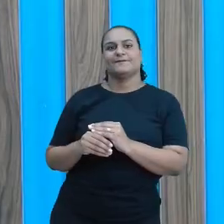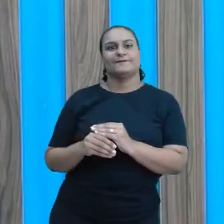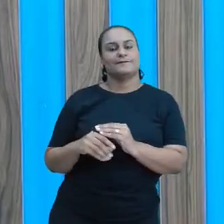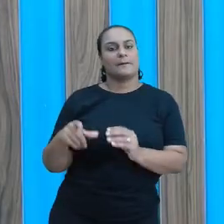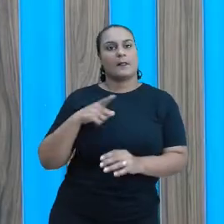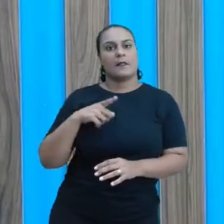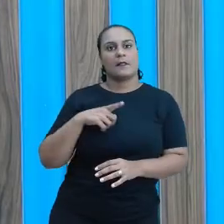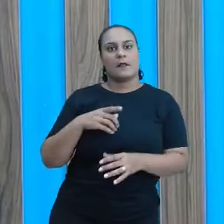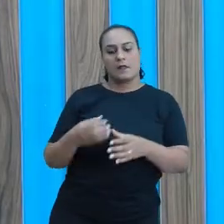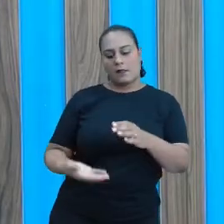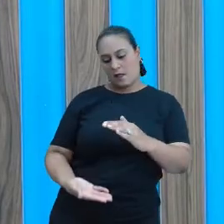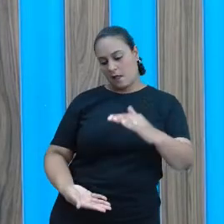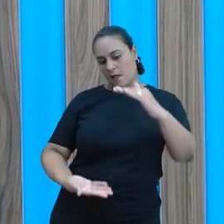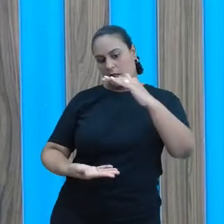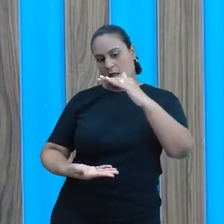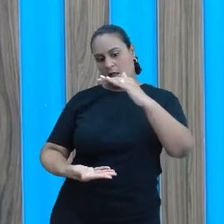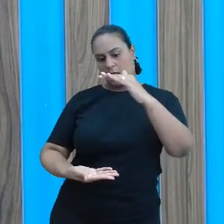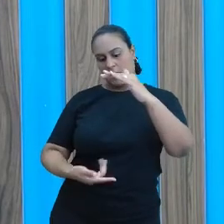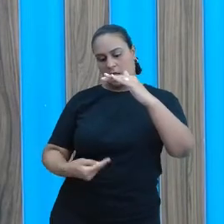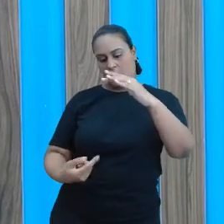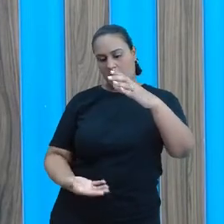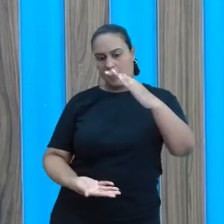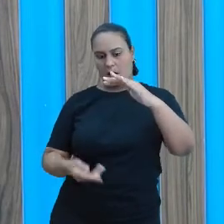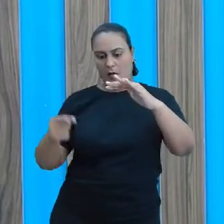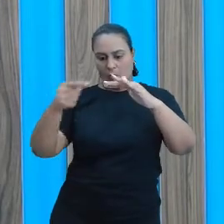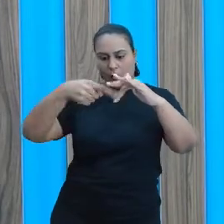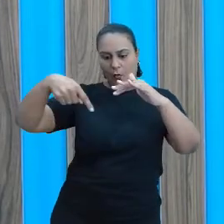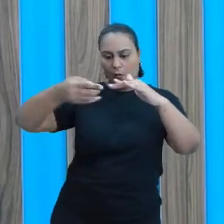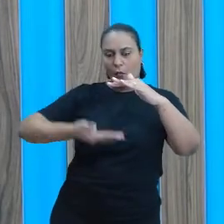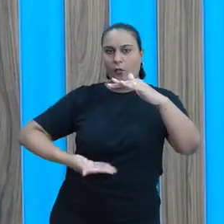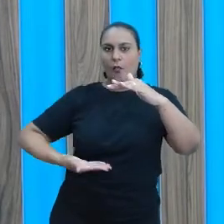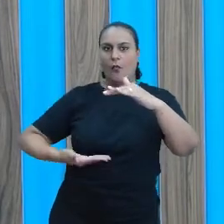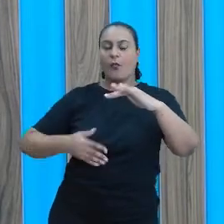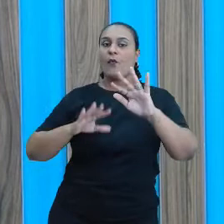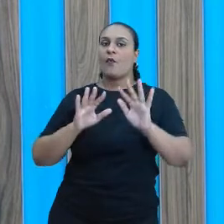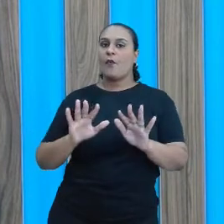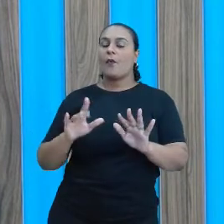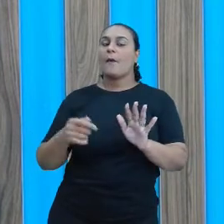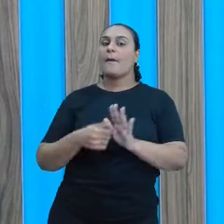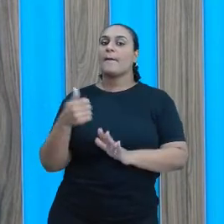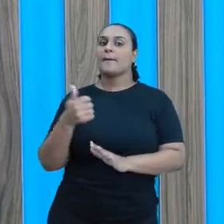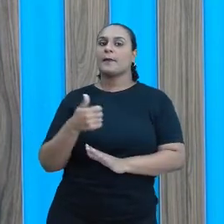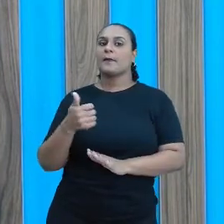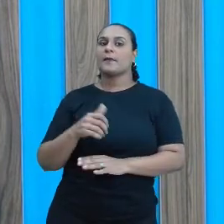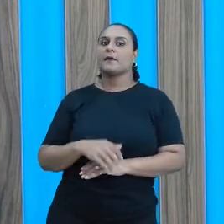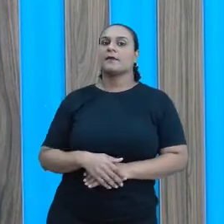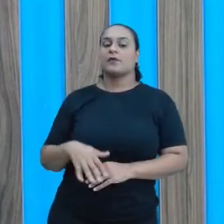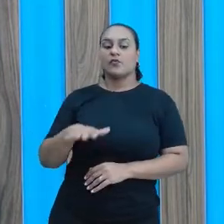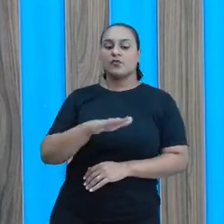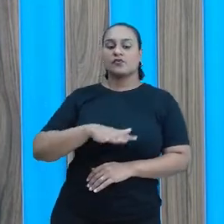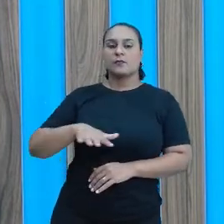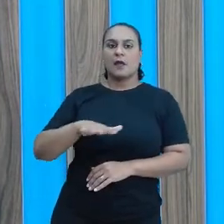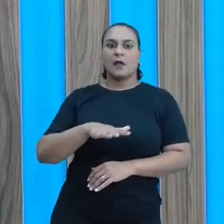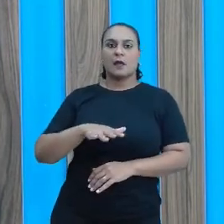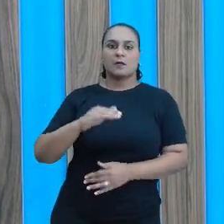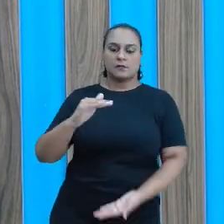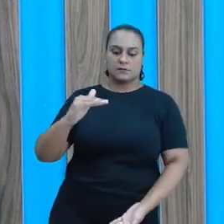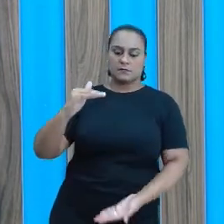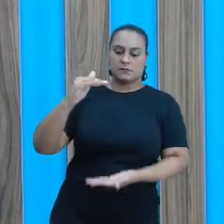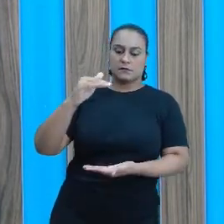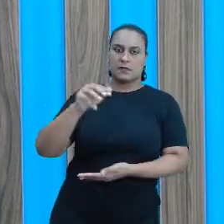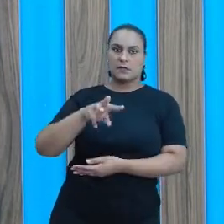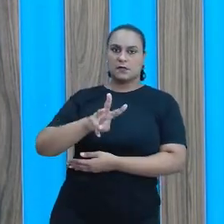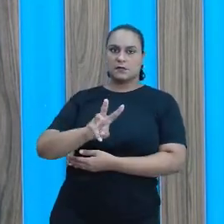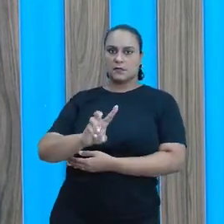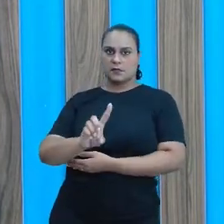o volume, a gente está trazendo a noção de volume a partir de duas situações. Primeiro, o espaço ocupado em 3